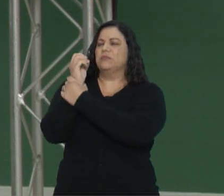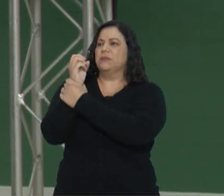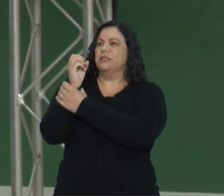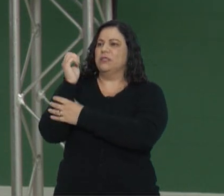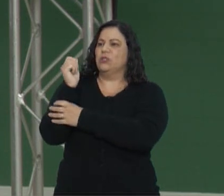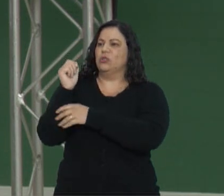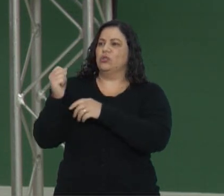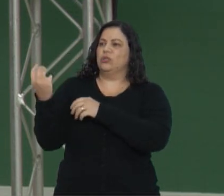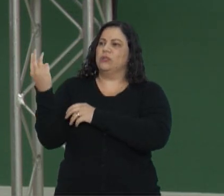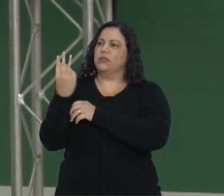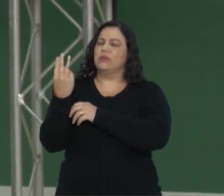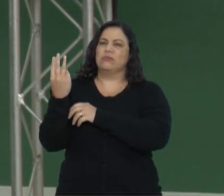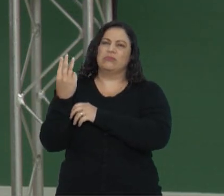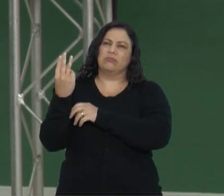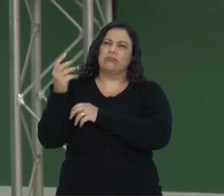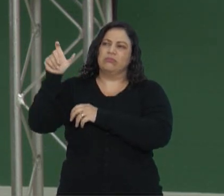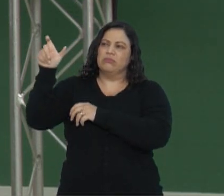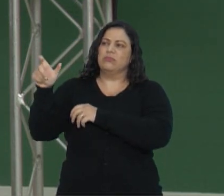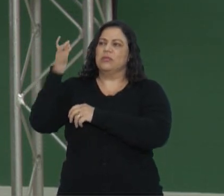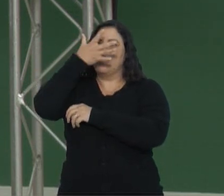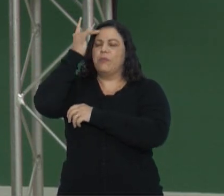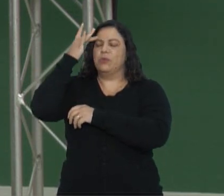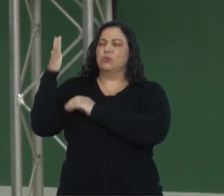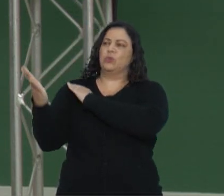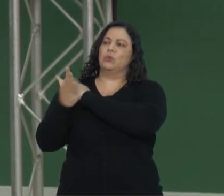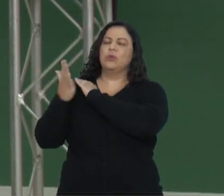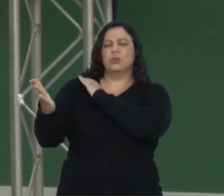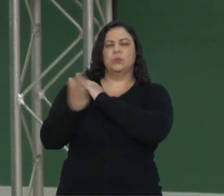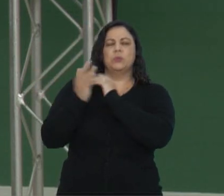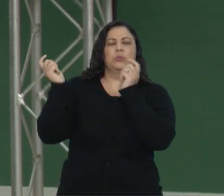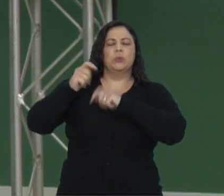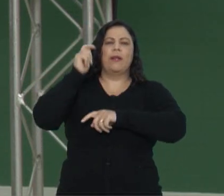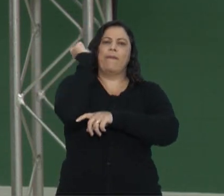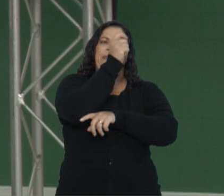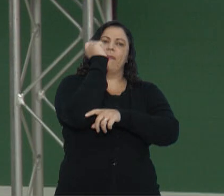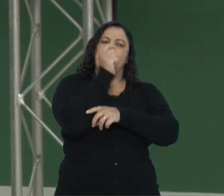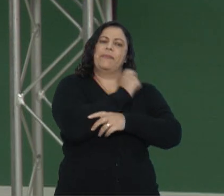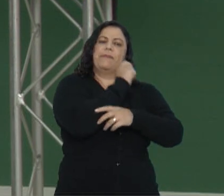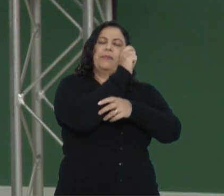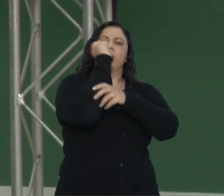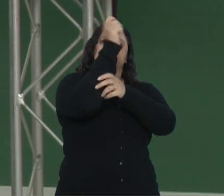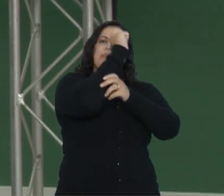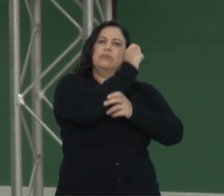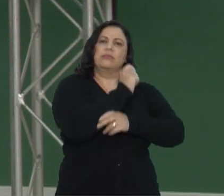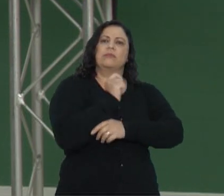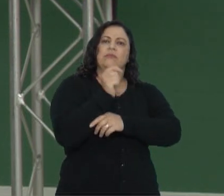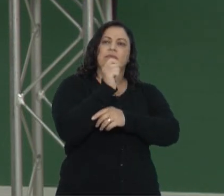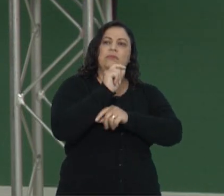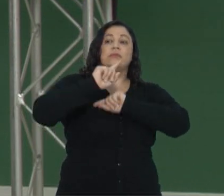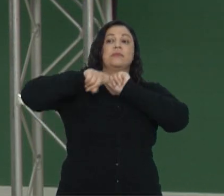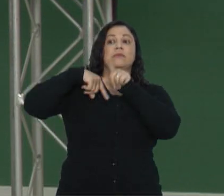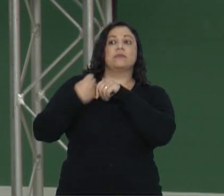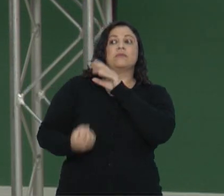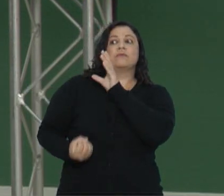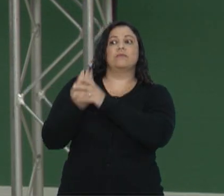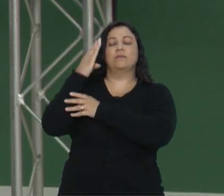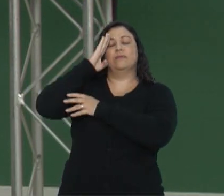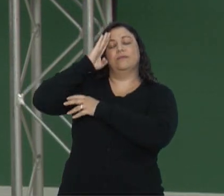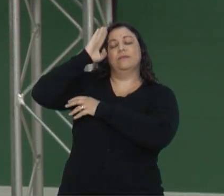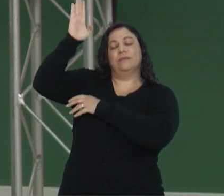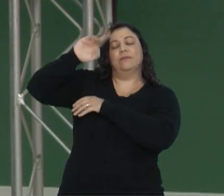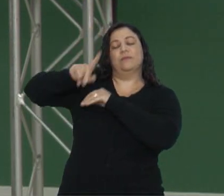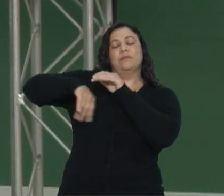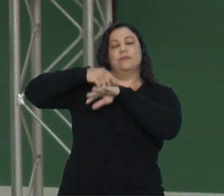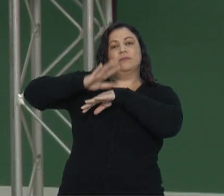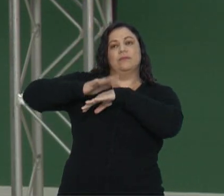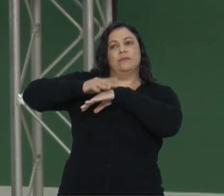uns 3, 4 ajudantes, a amarrar e ele trabalhava, esculpia, e as suas principais obras surgiram depois da doença. Né? Lógico, é um